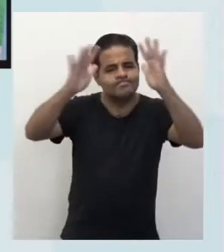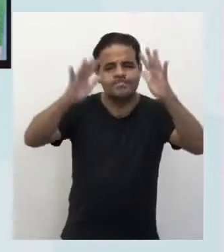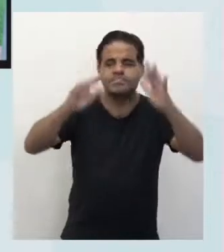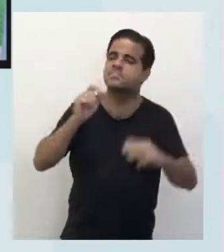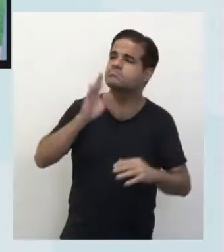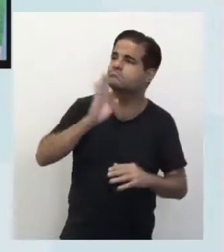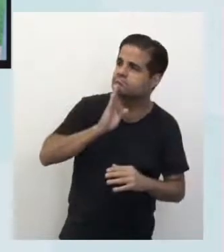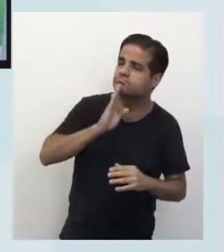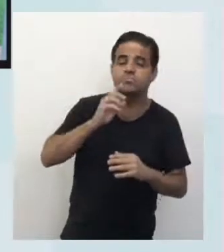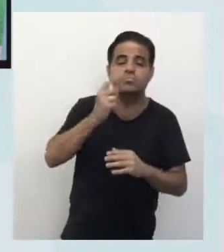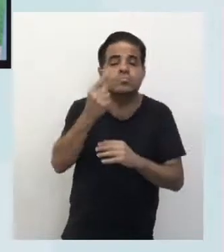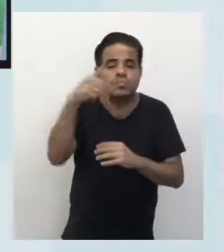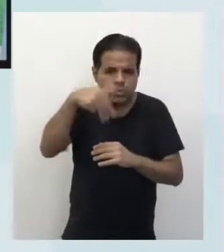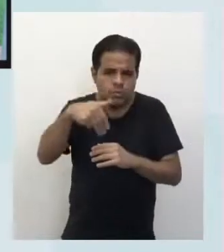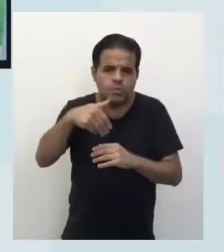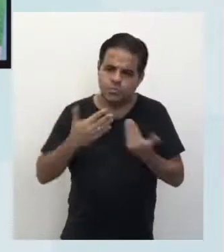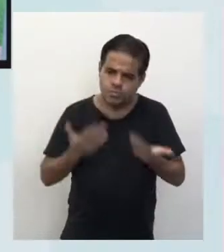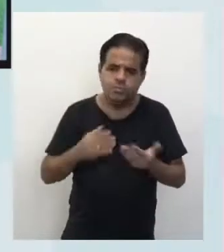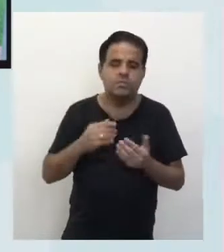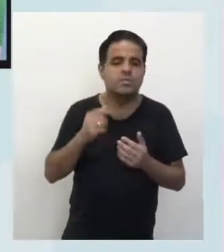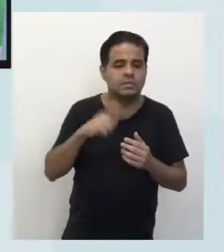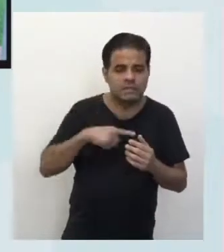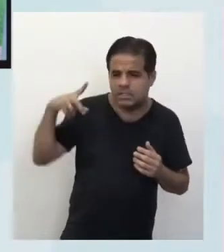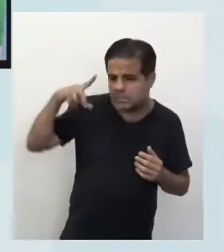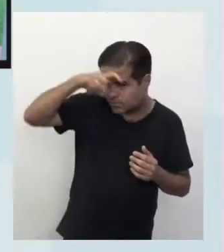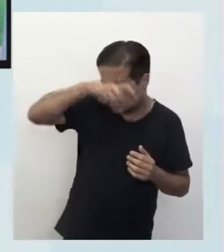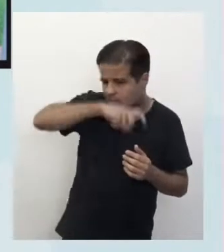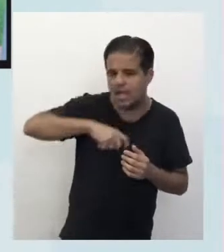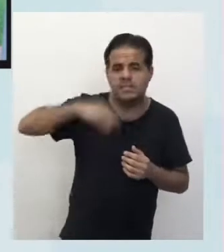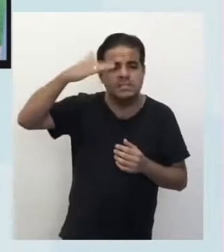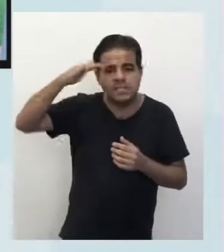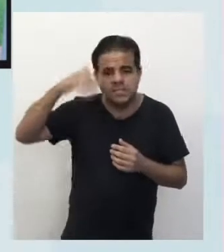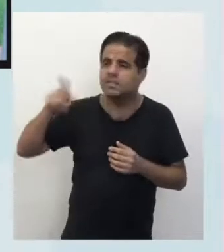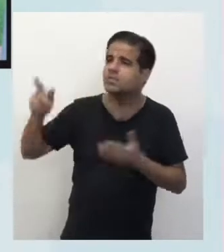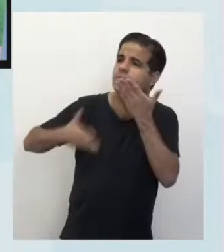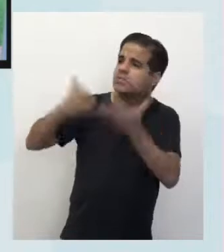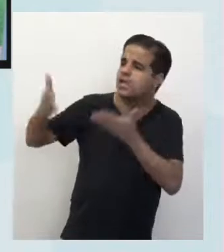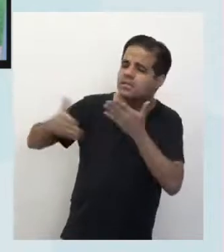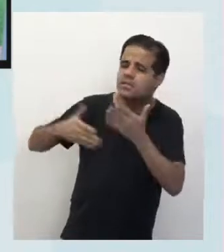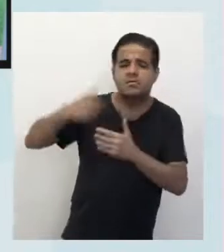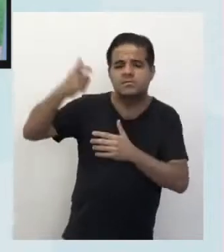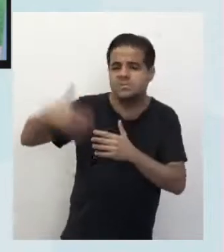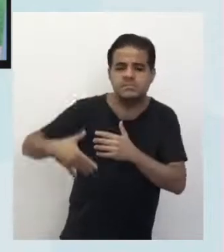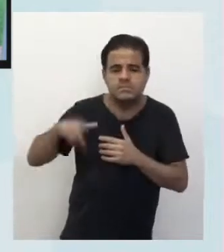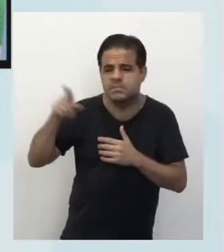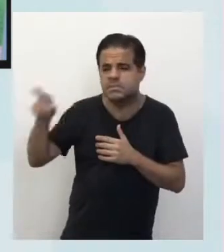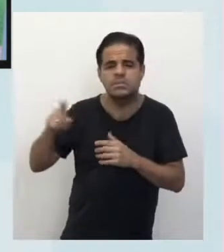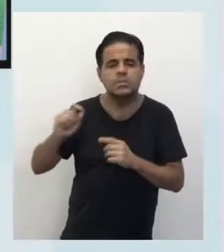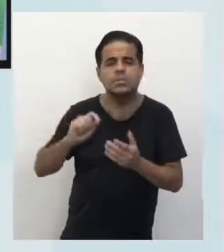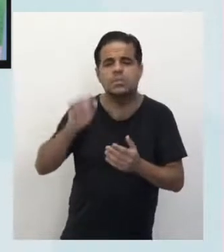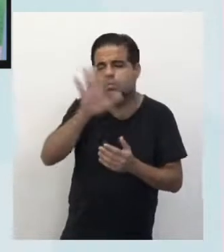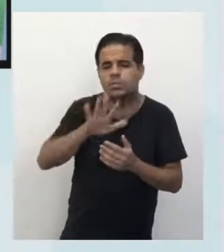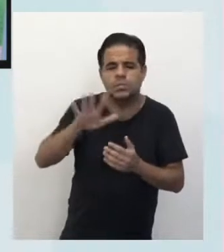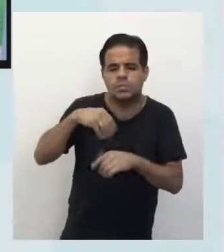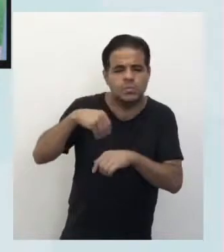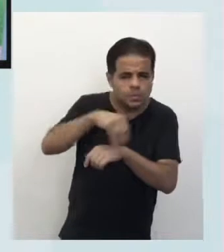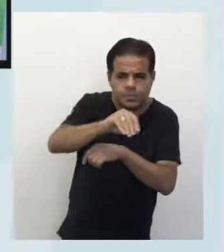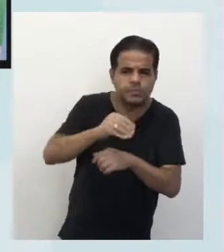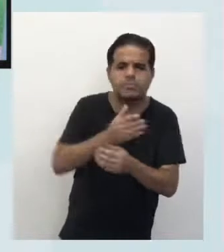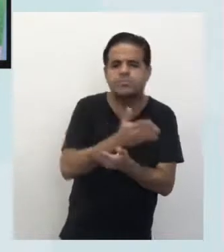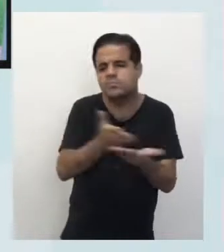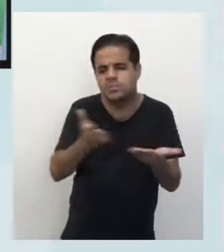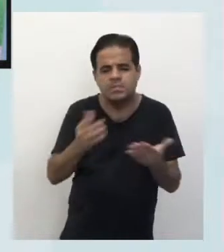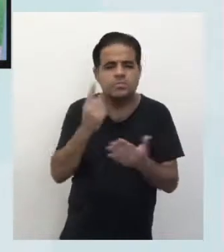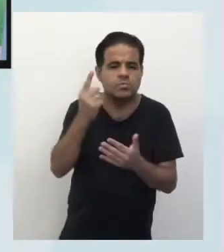vocês terem, ou melhor, 1 minuto, né? Você tem dificuldade em entender o que se está tratando nessas imagens? O que essa imagem passa para você?